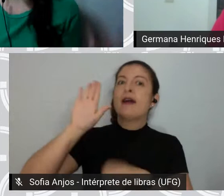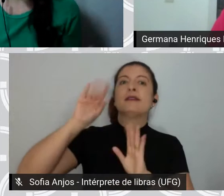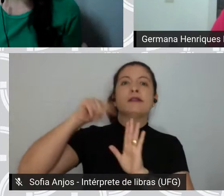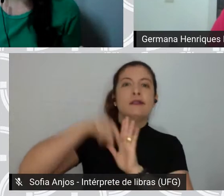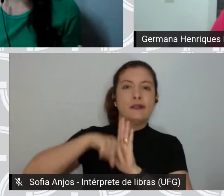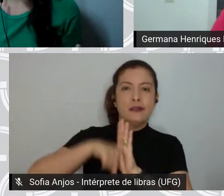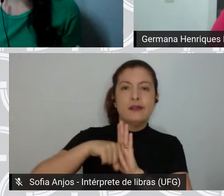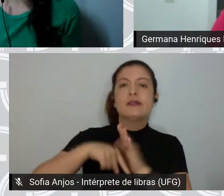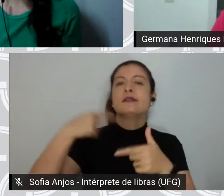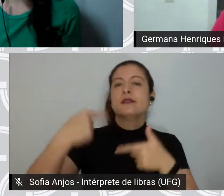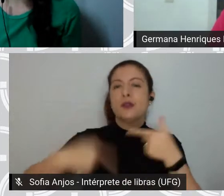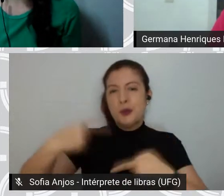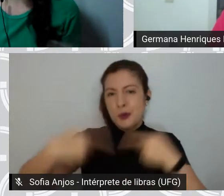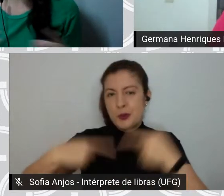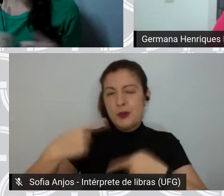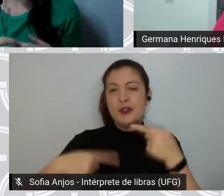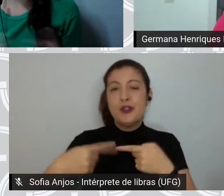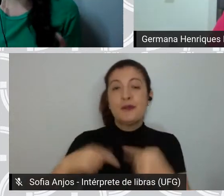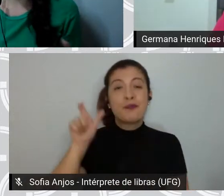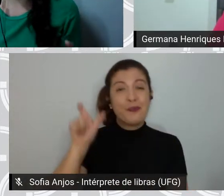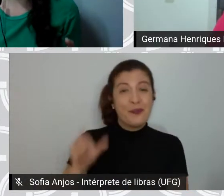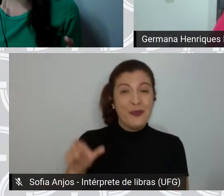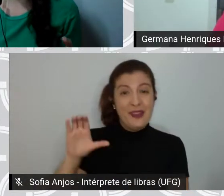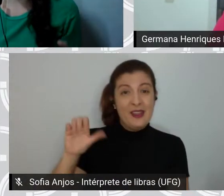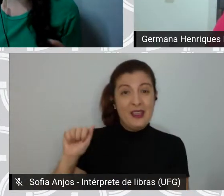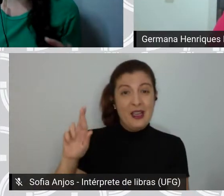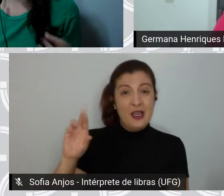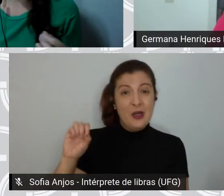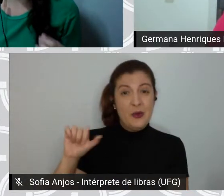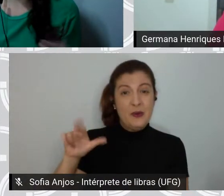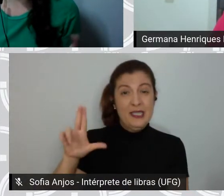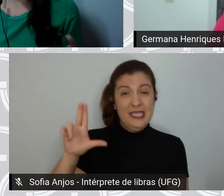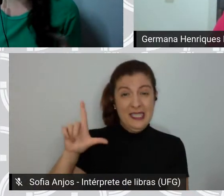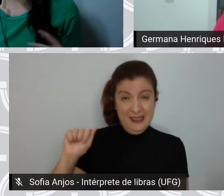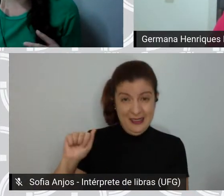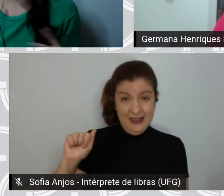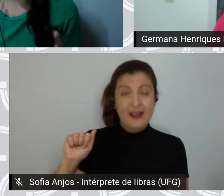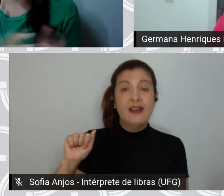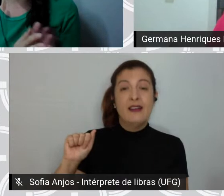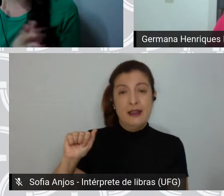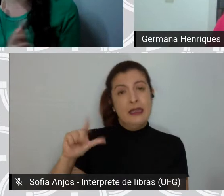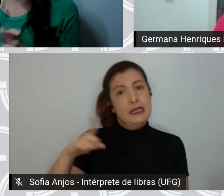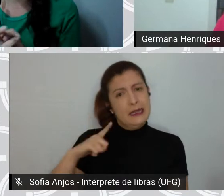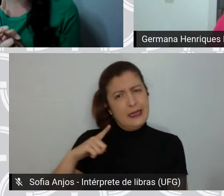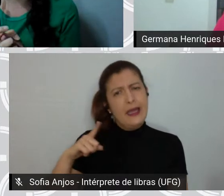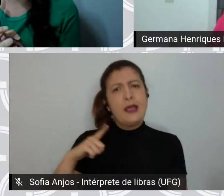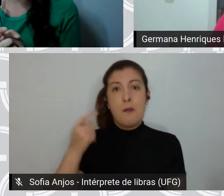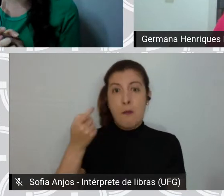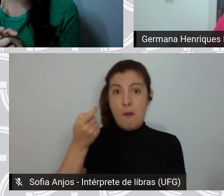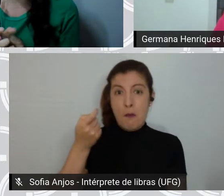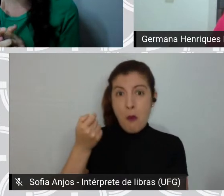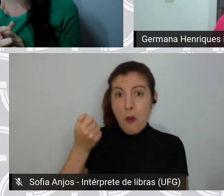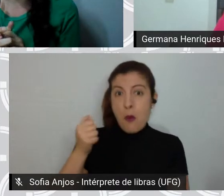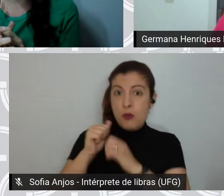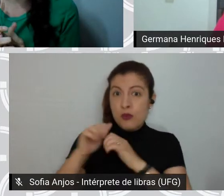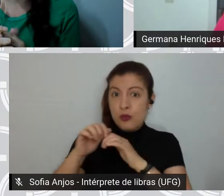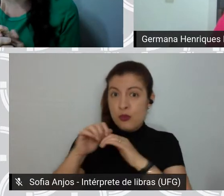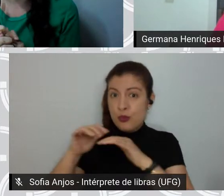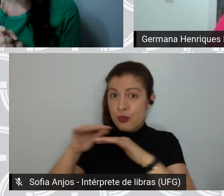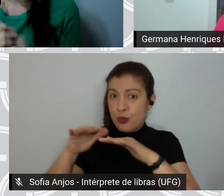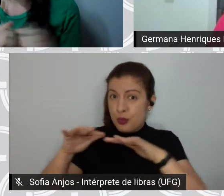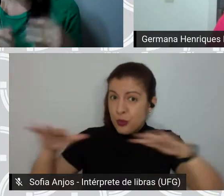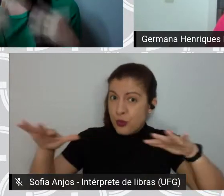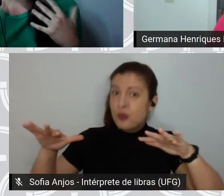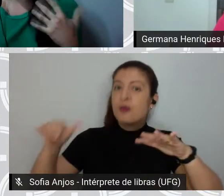tem criado, ganhado mais espaço, cada vez mais, agora, inclusive, com as novas publicações, né, na Companhia das Letras, se não me